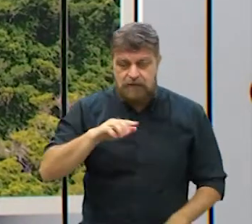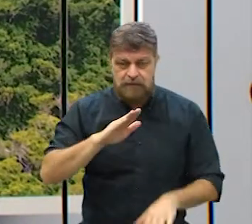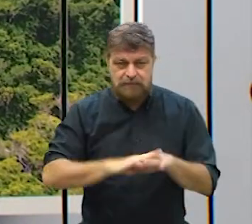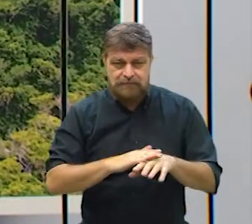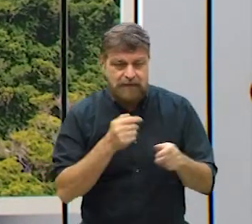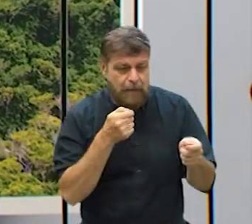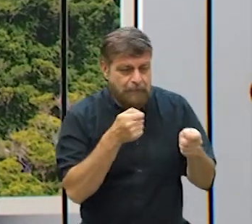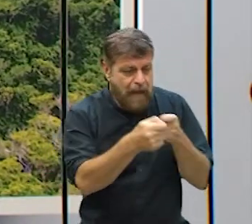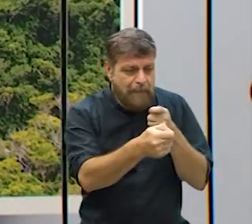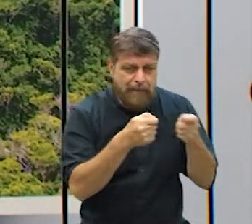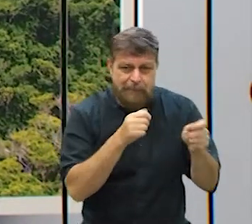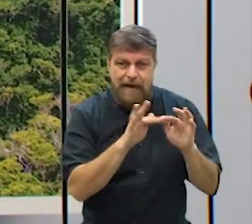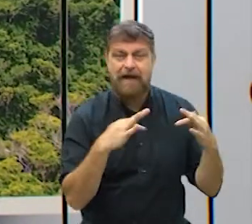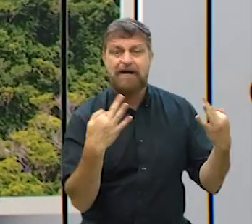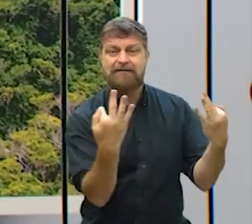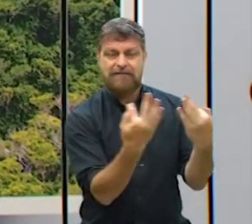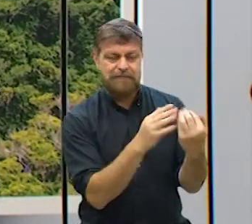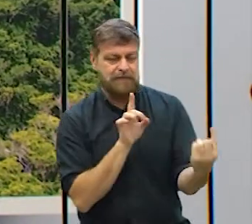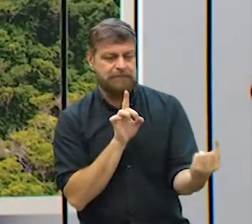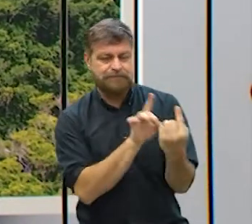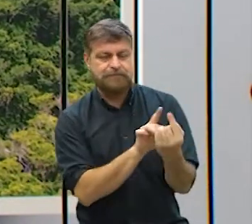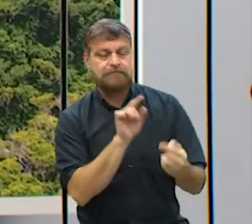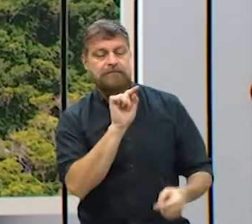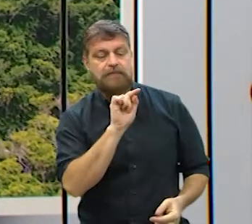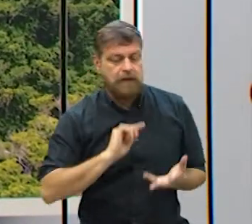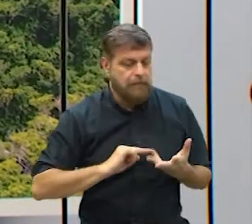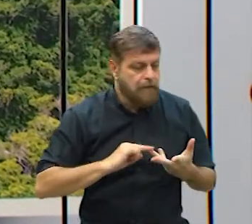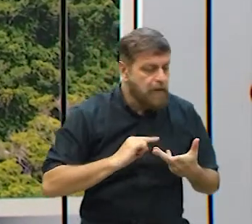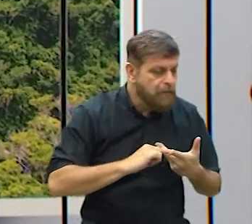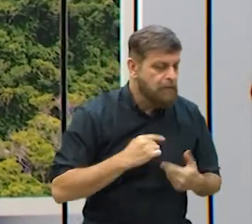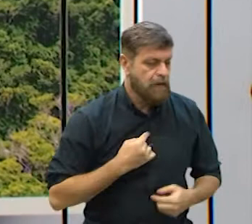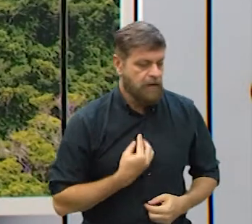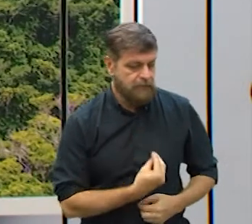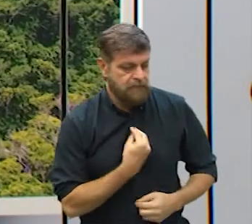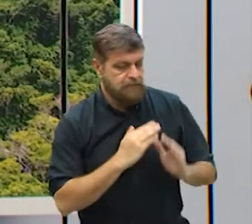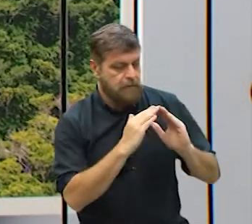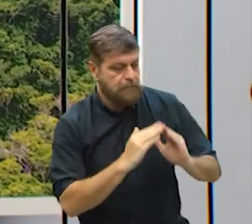fazem entrevista com cada família. Quem mora, quanto tempo faz que